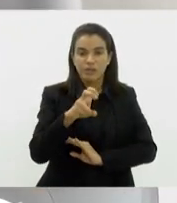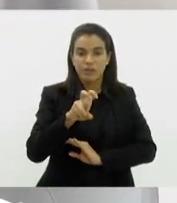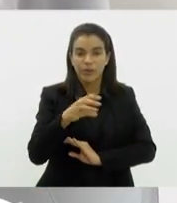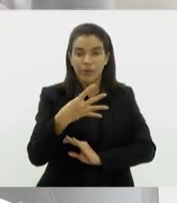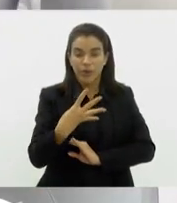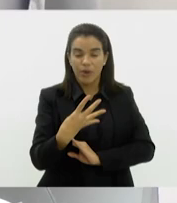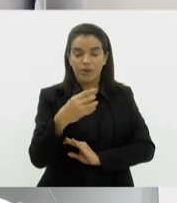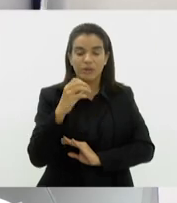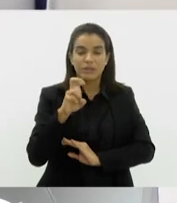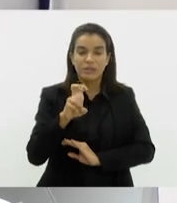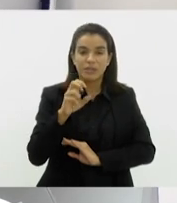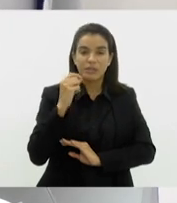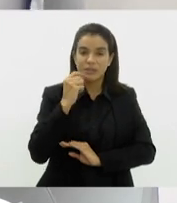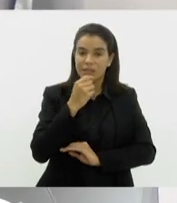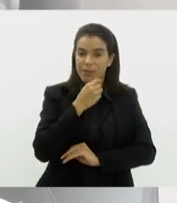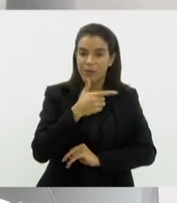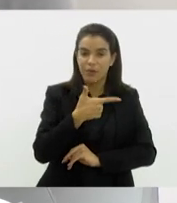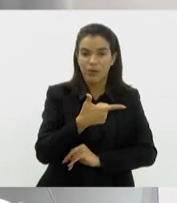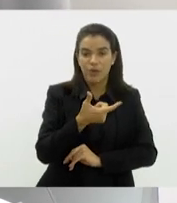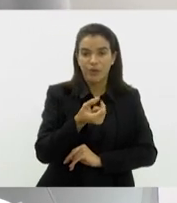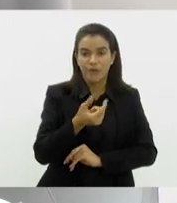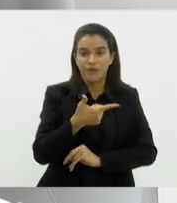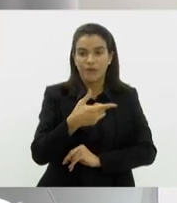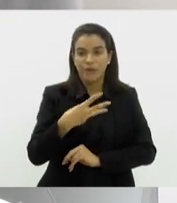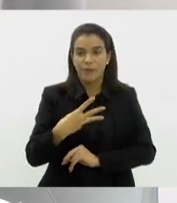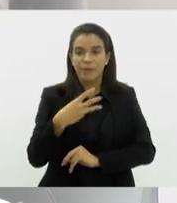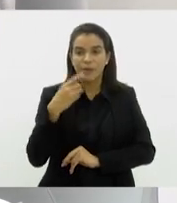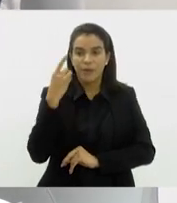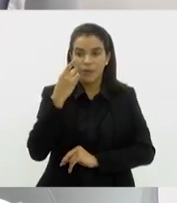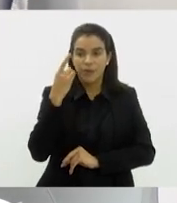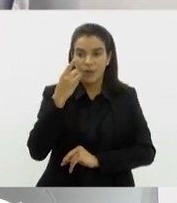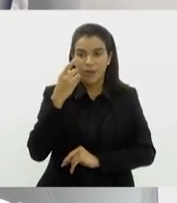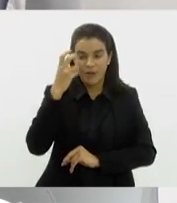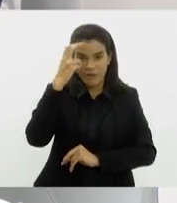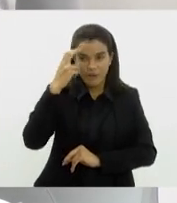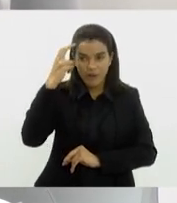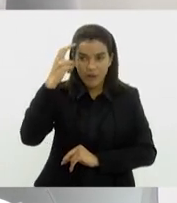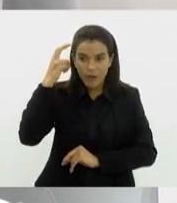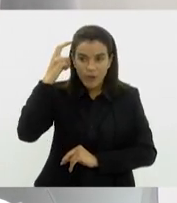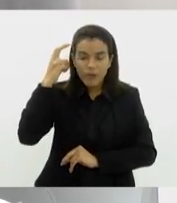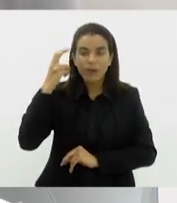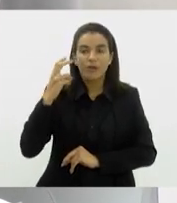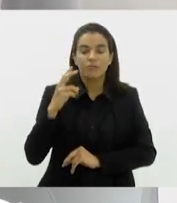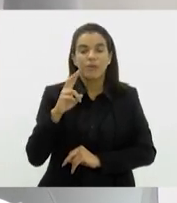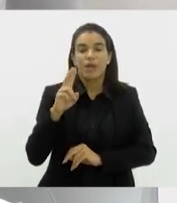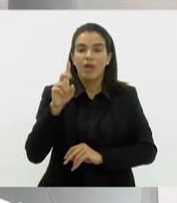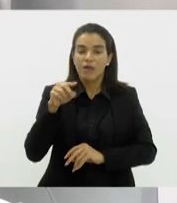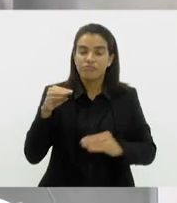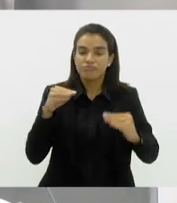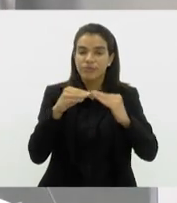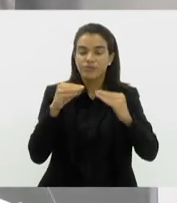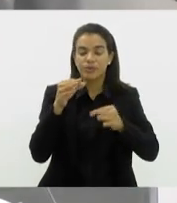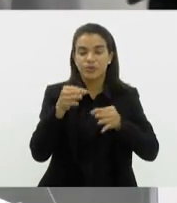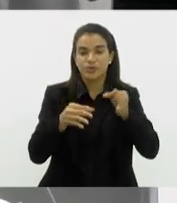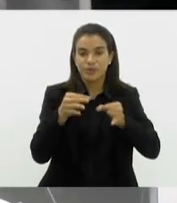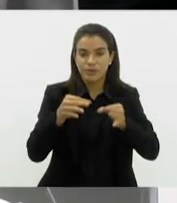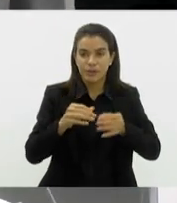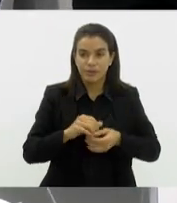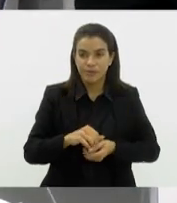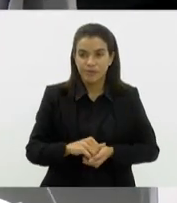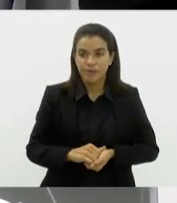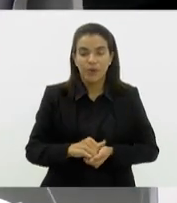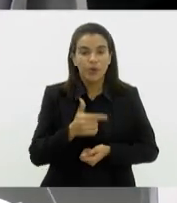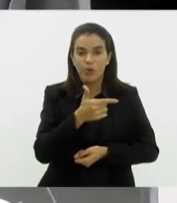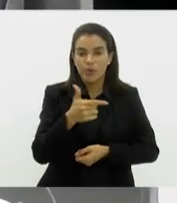2154 de 5 de setembro de 93. Parecer da deputada Verônica Lima é pela juridicidade. Em discussão.